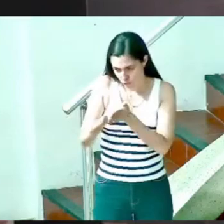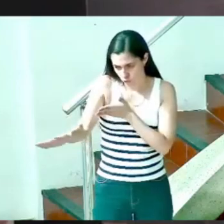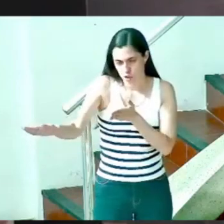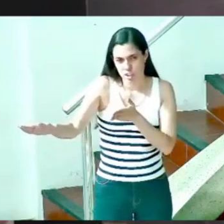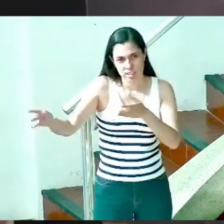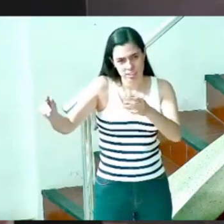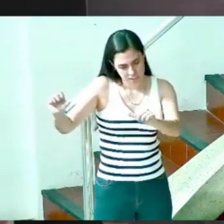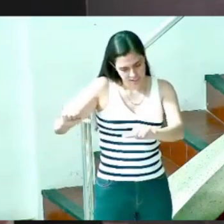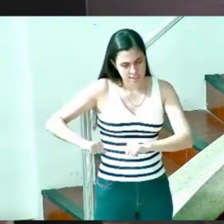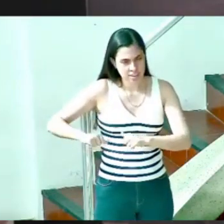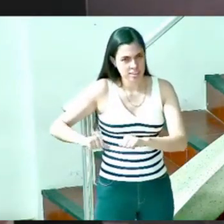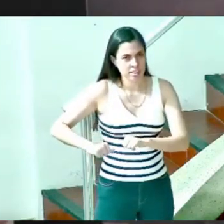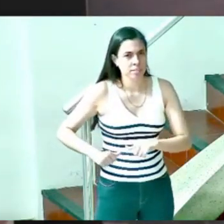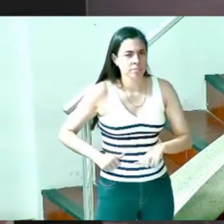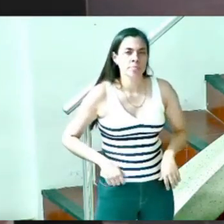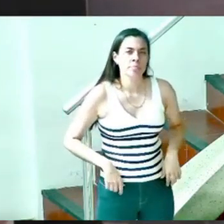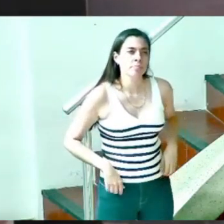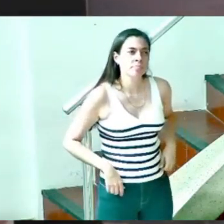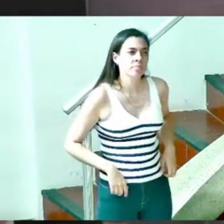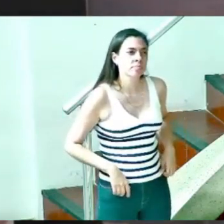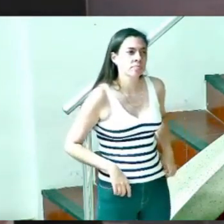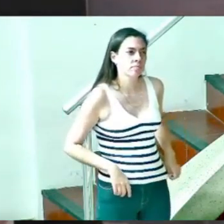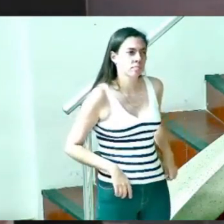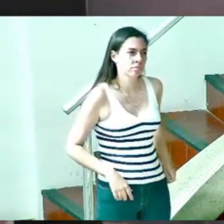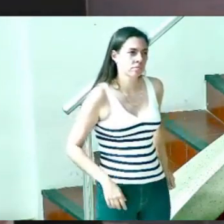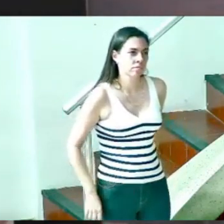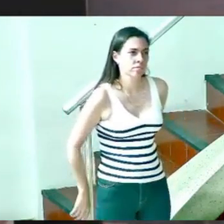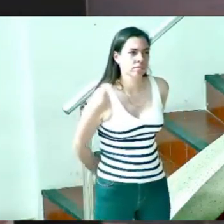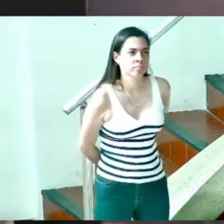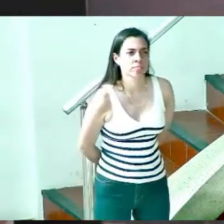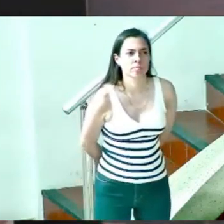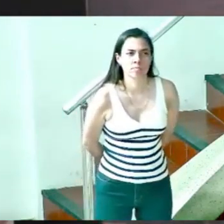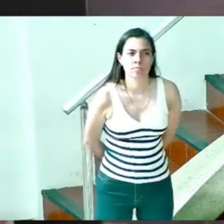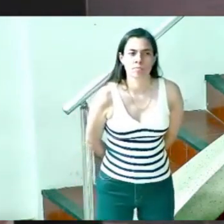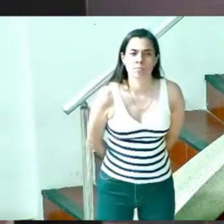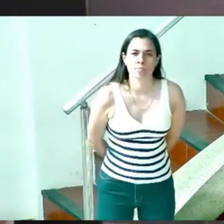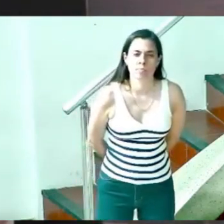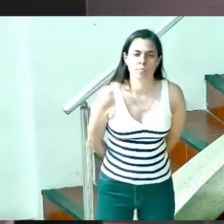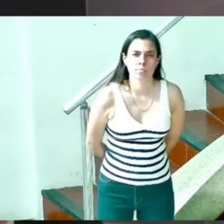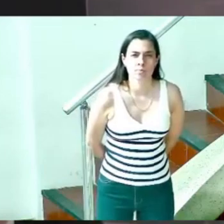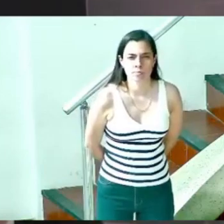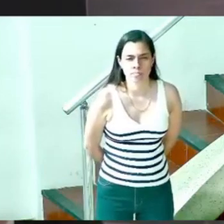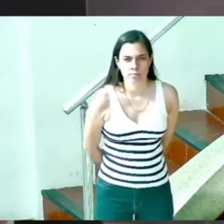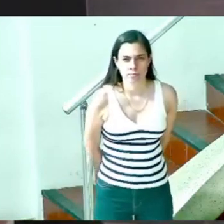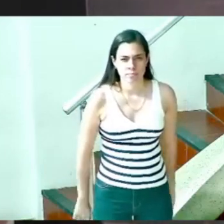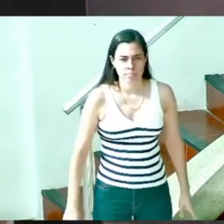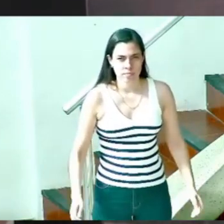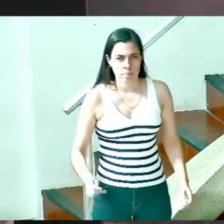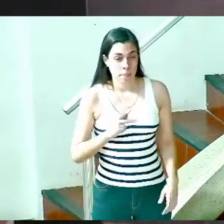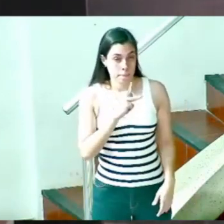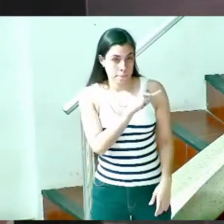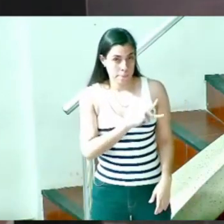ele escreve a sua primeira carta: filhos amados, fujam das tentações.